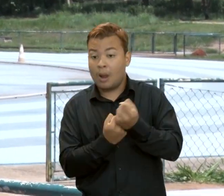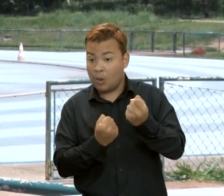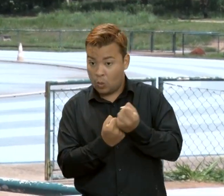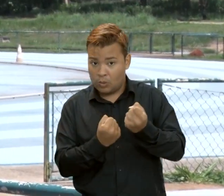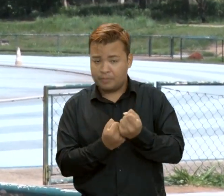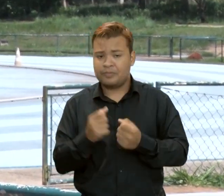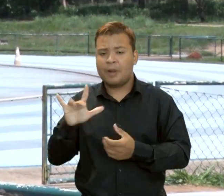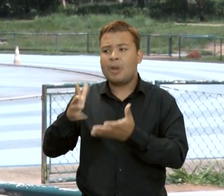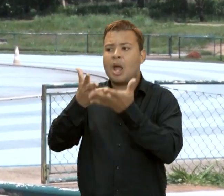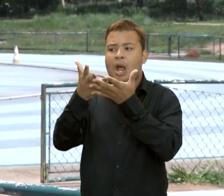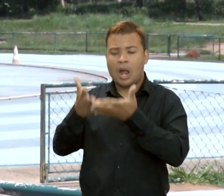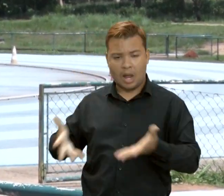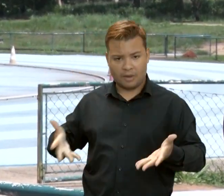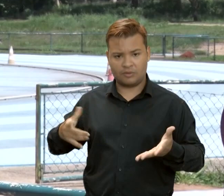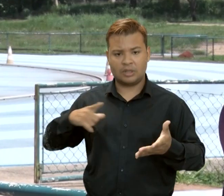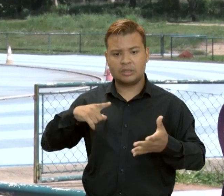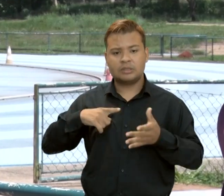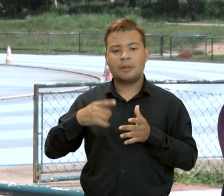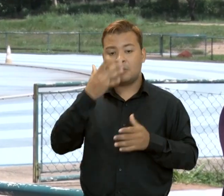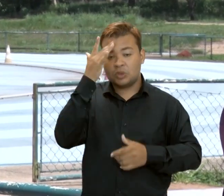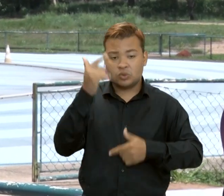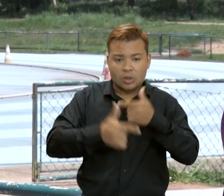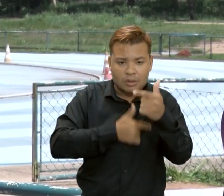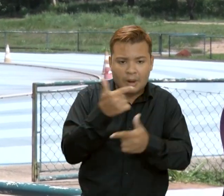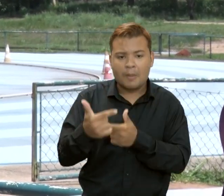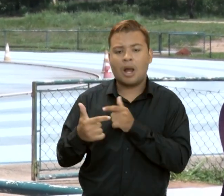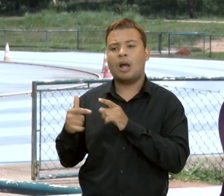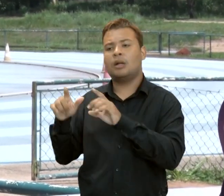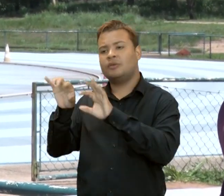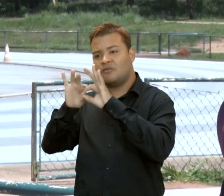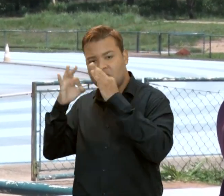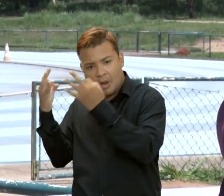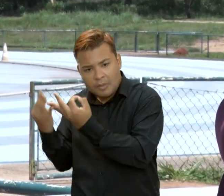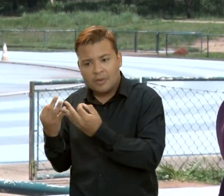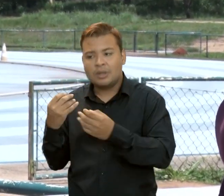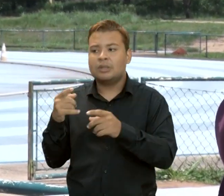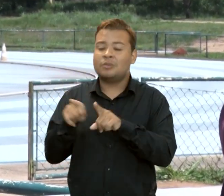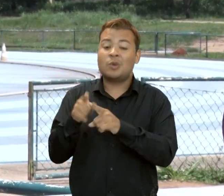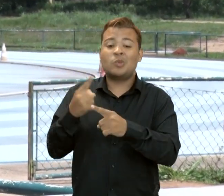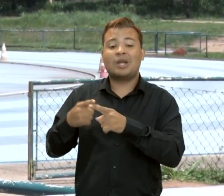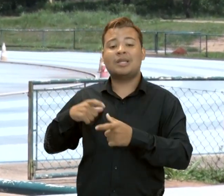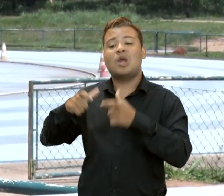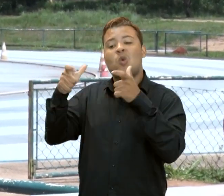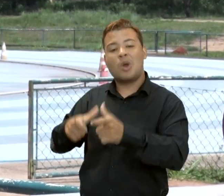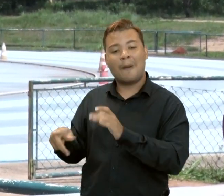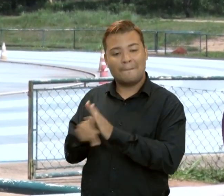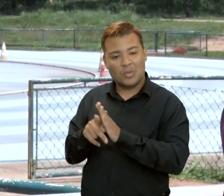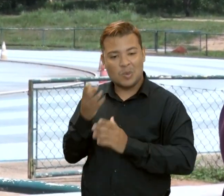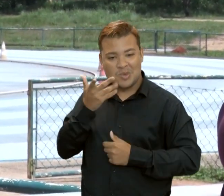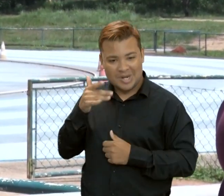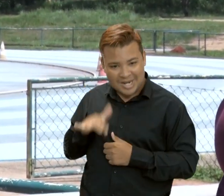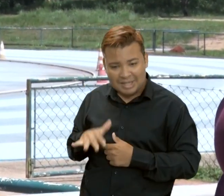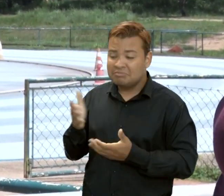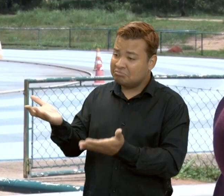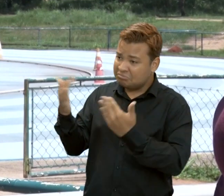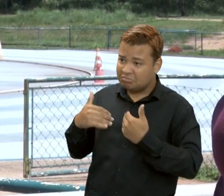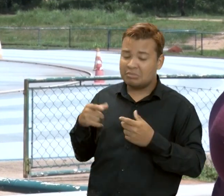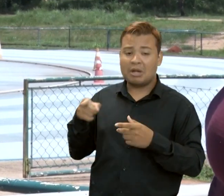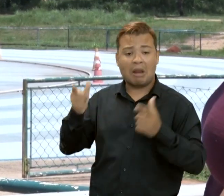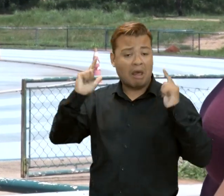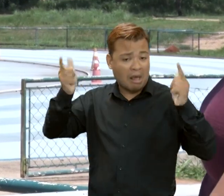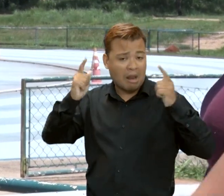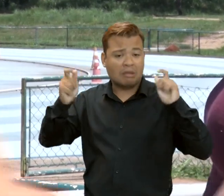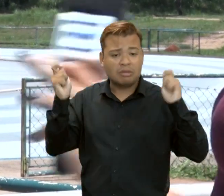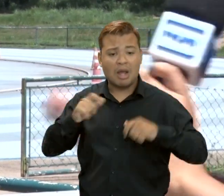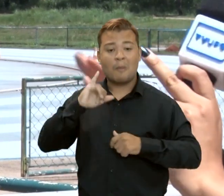o evento é pros servidores os familiares porque vai contar com o Espaço Kids pro servidor trazer as crianças para que elas possam se divertir e aproveitar bem